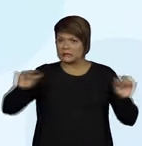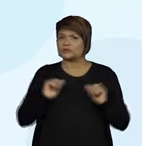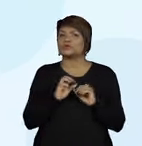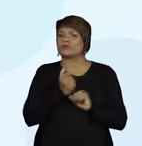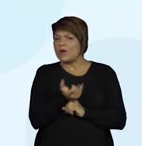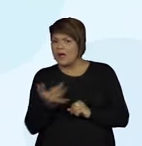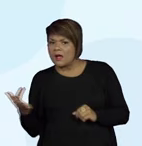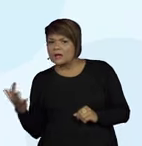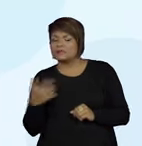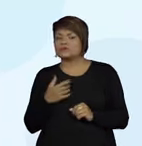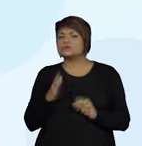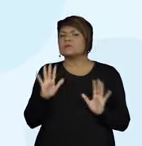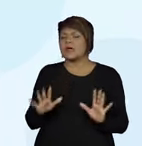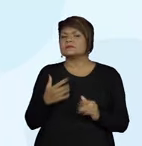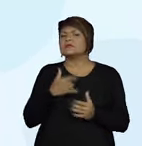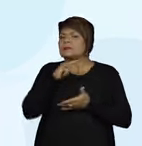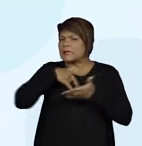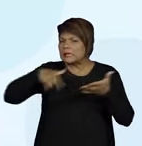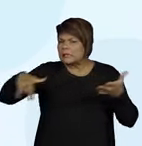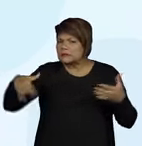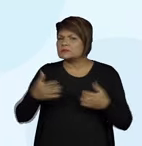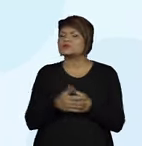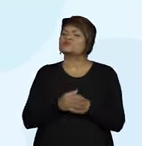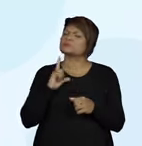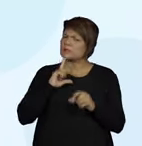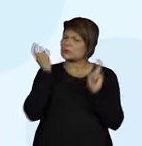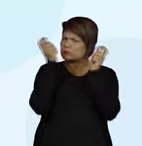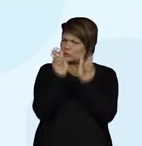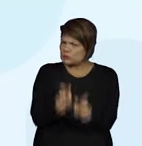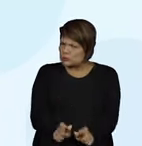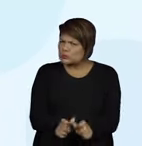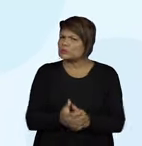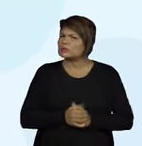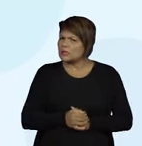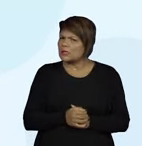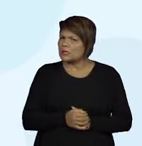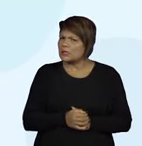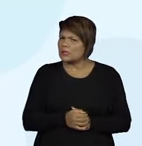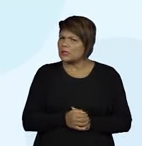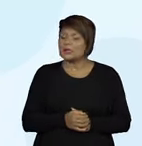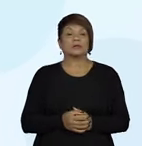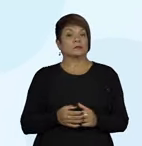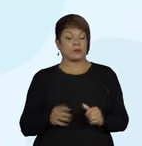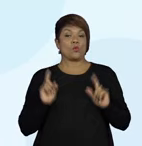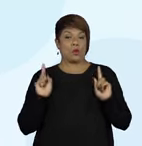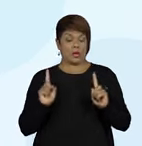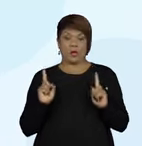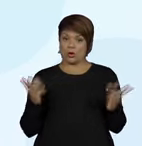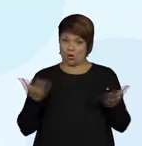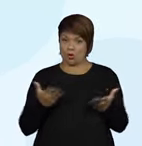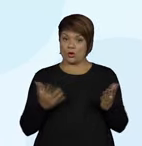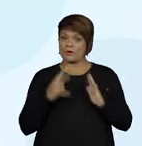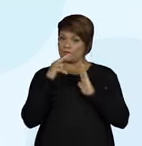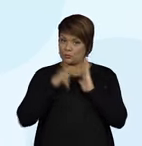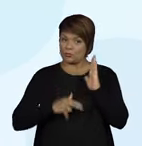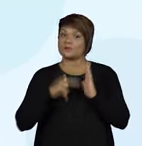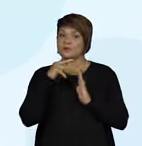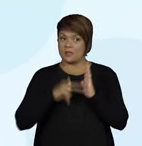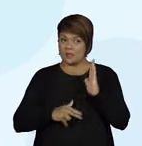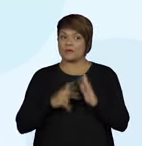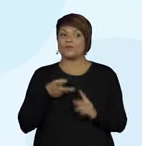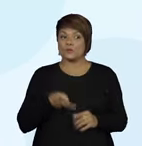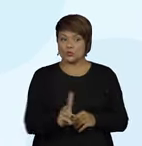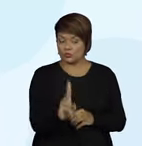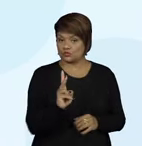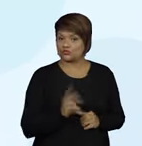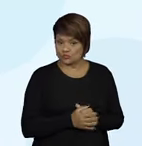Será que o texto de entrevista tem uma estrutura? Tem. E a gente vai fazer assim, nós vamos ler agora, vamos